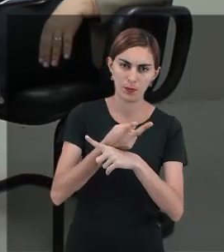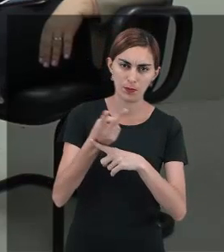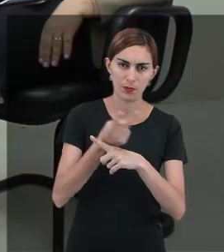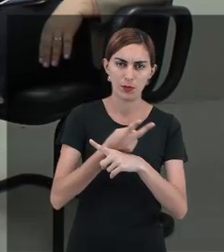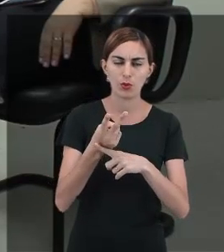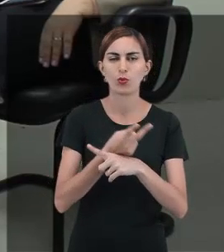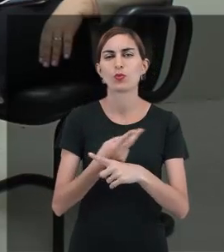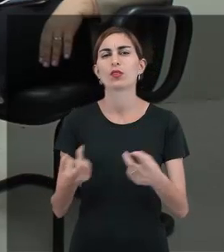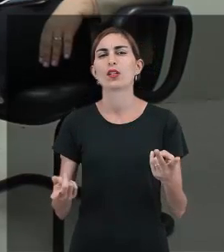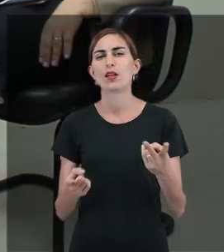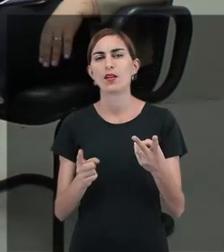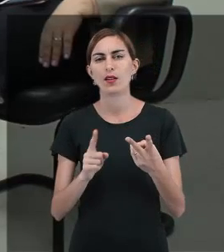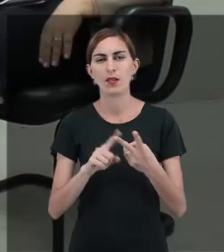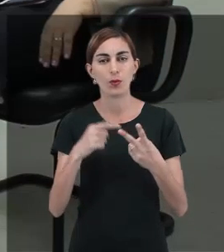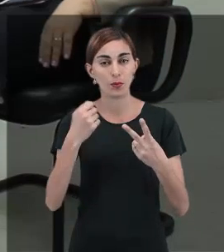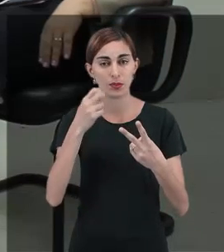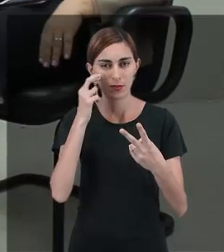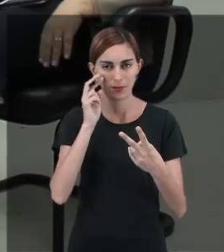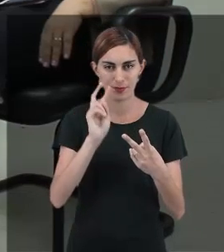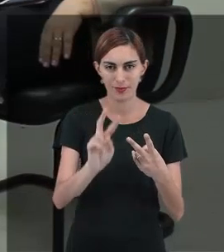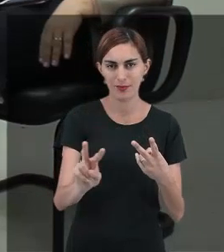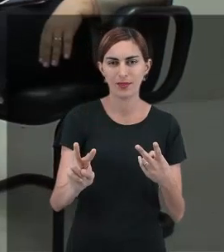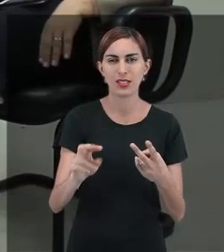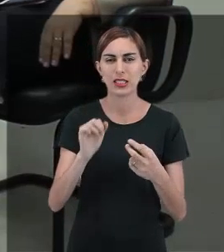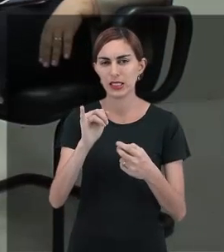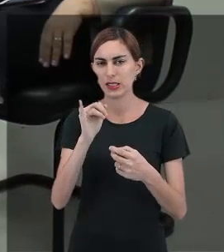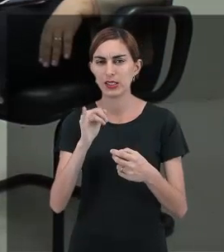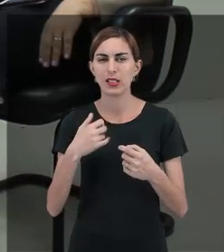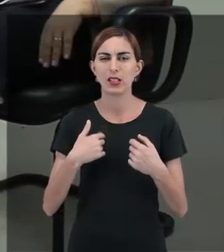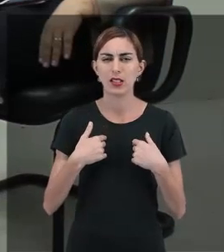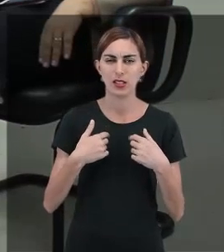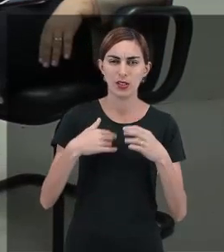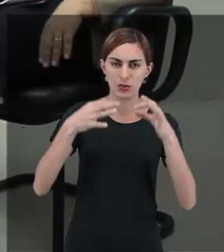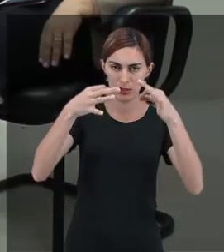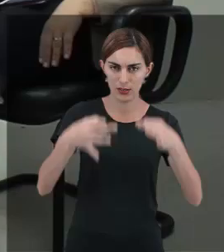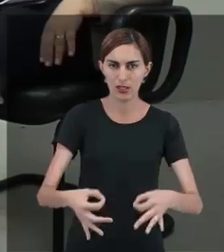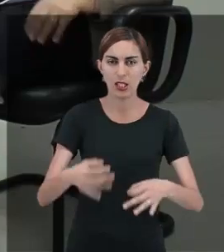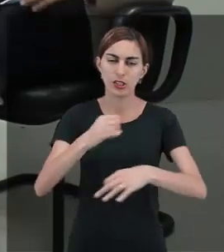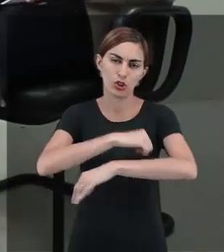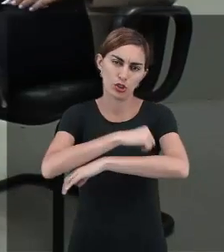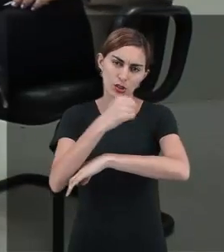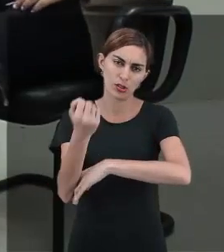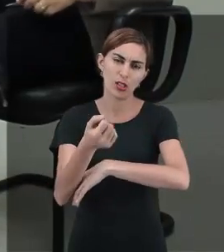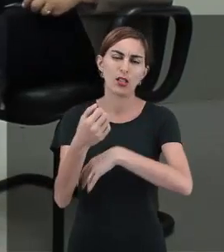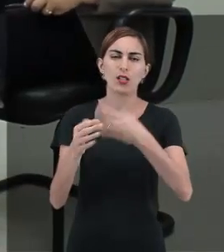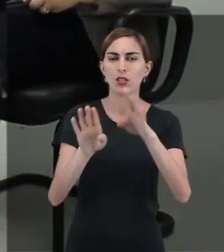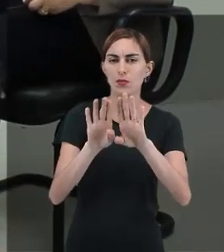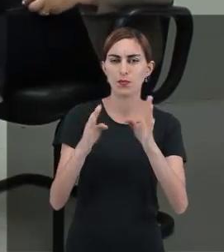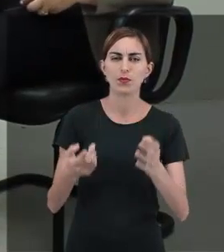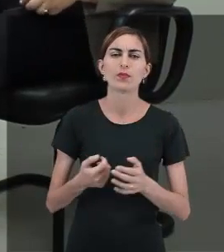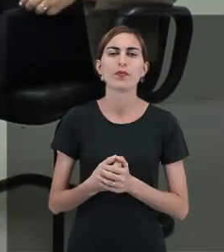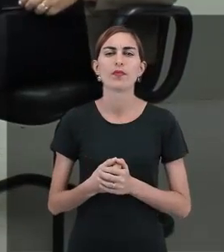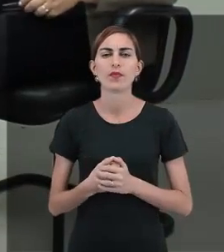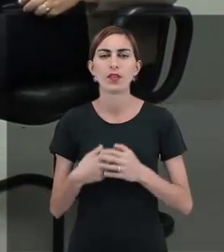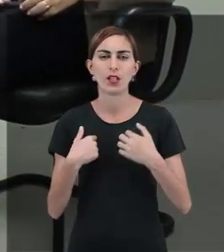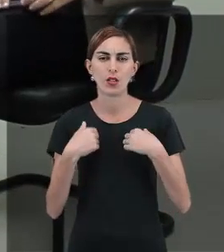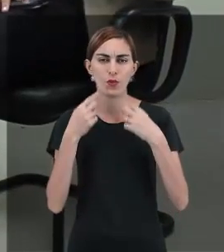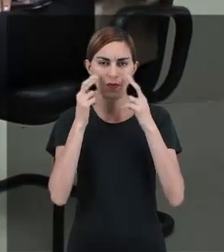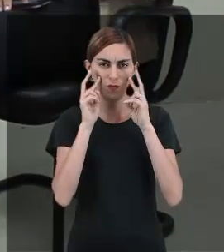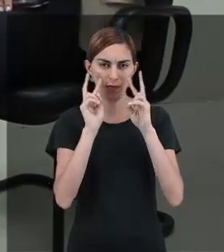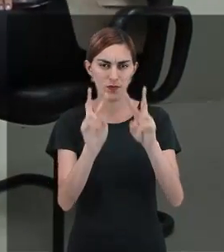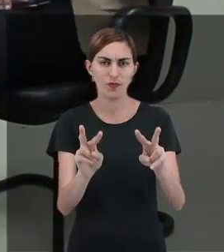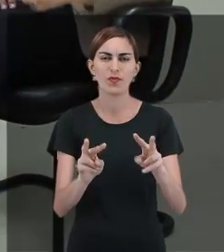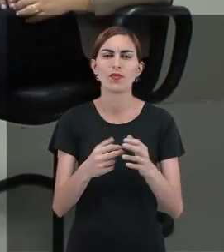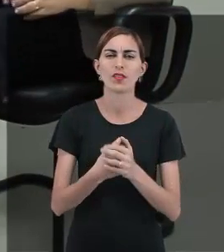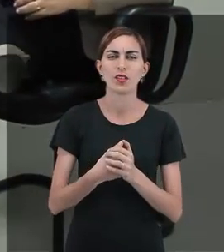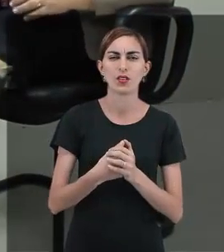ponto de compra, e primeiro eu preciso lembrar dele. Então, se hoje quebrasse a janela de casa, o vidro da janela de casa hoje aqui, qual era a vidraçaria